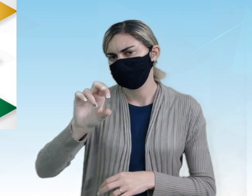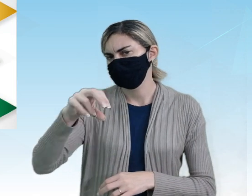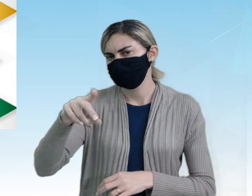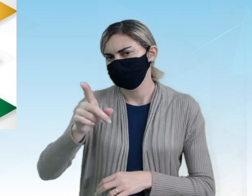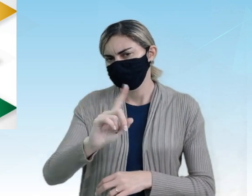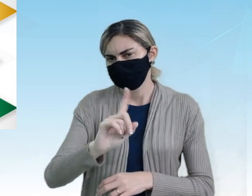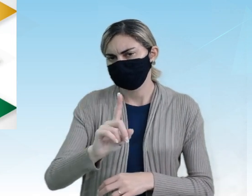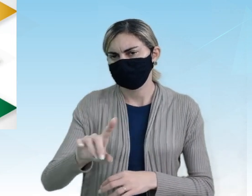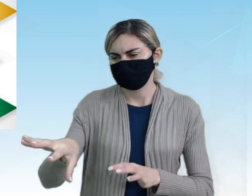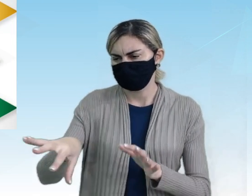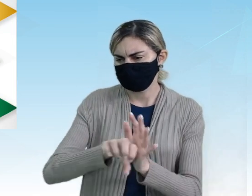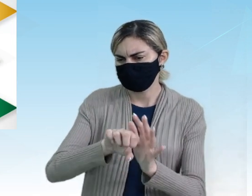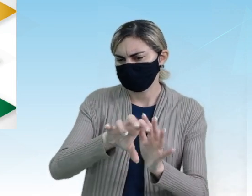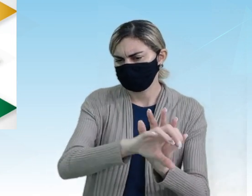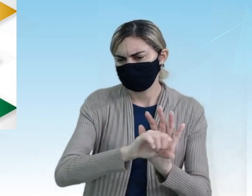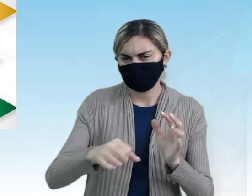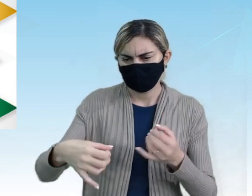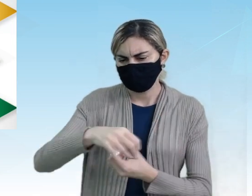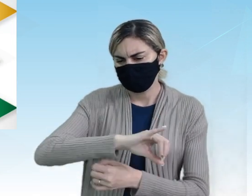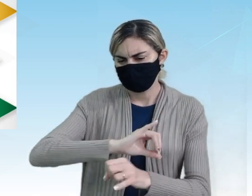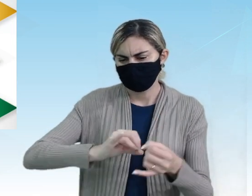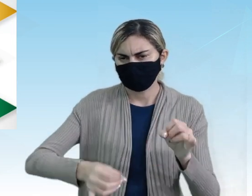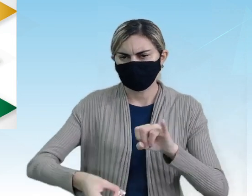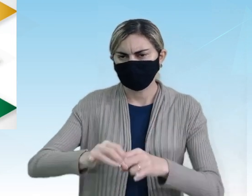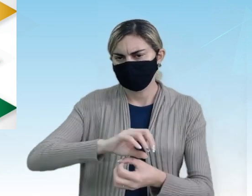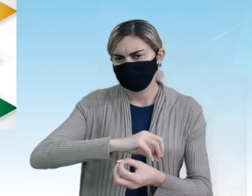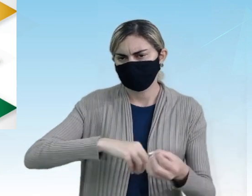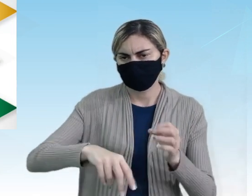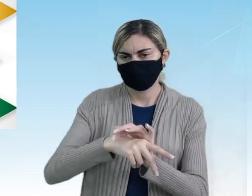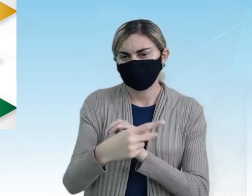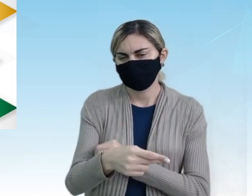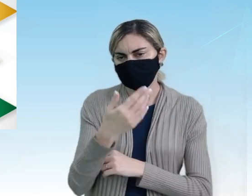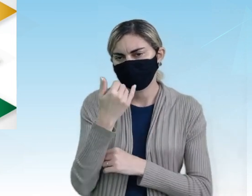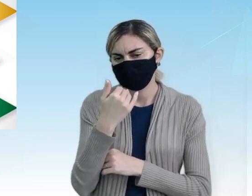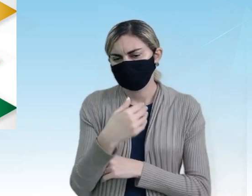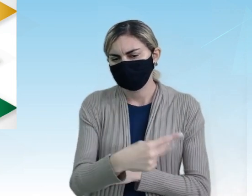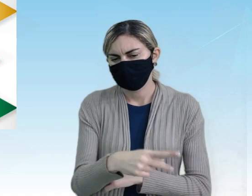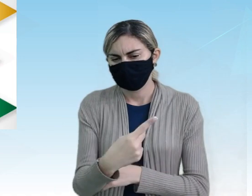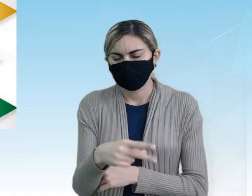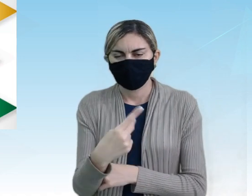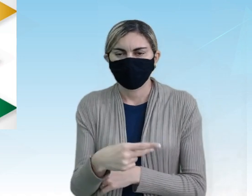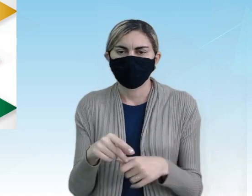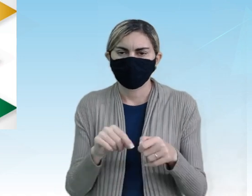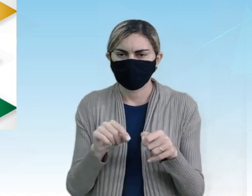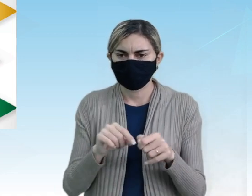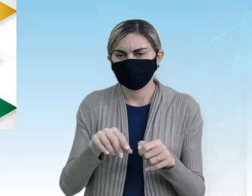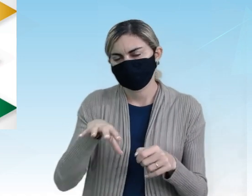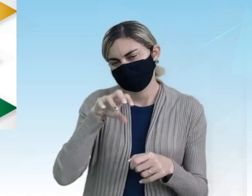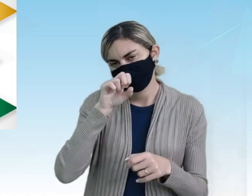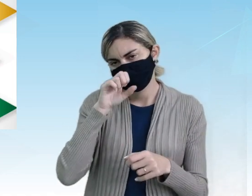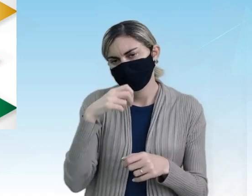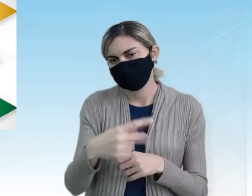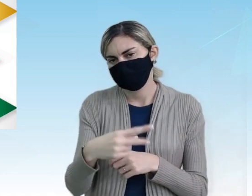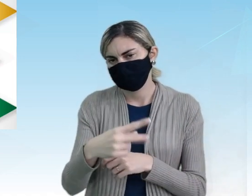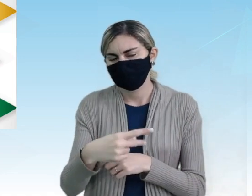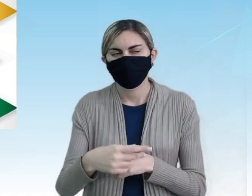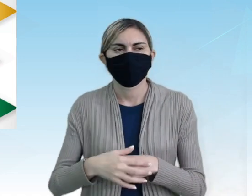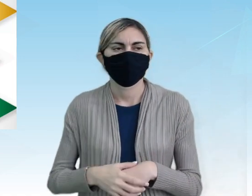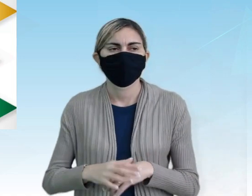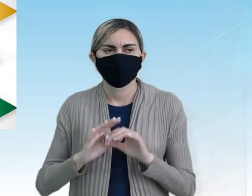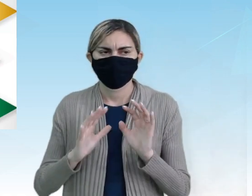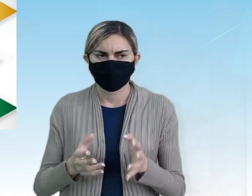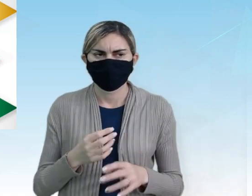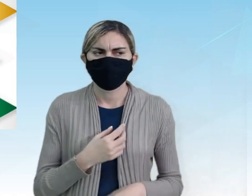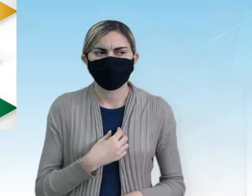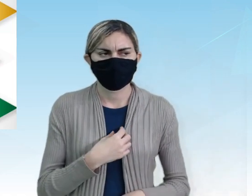determinados elementos químicos para produzir o seu próprio alimento e também produzir oxigênio. Já os seres